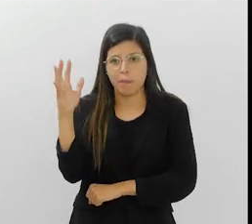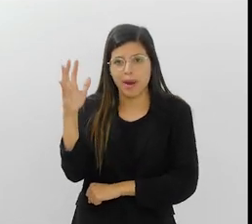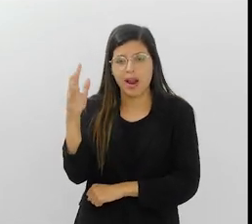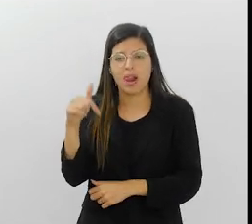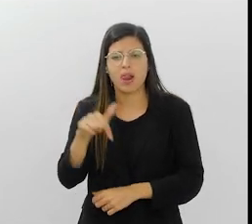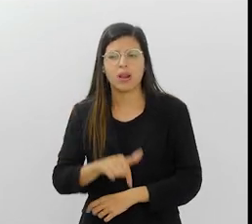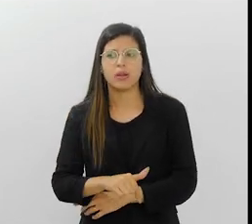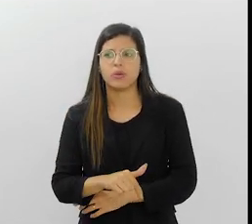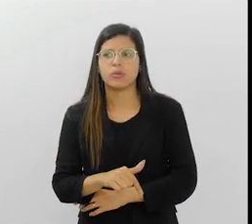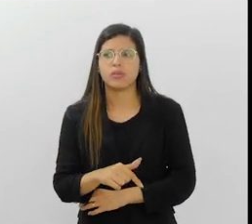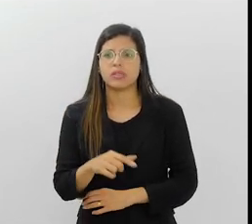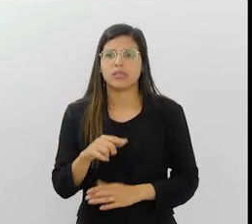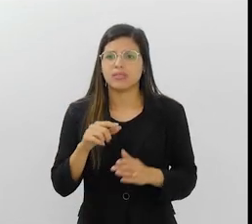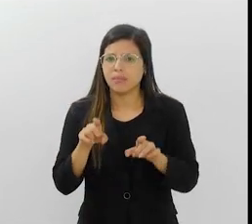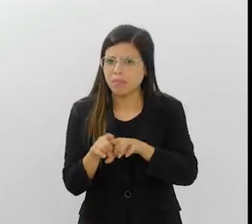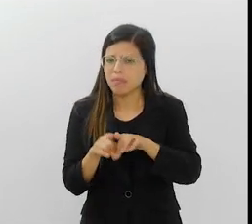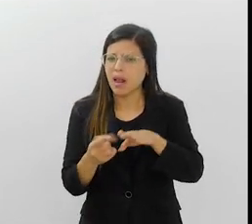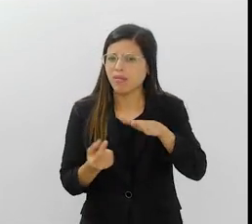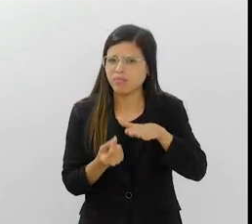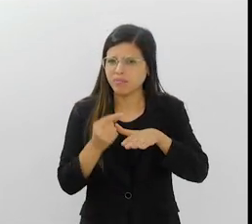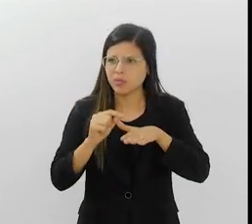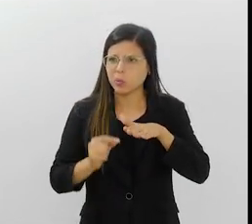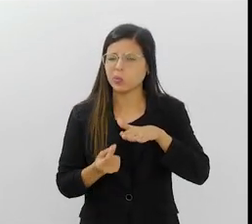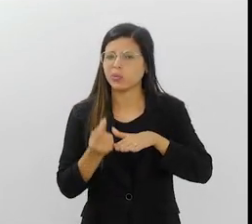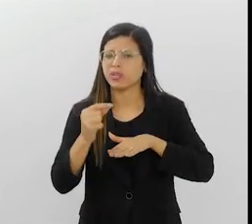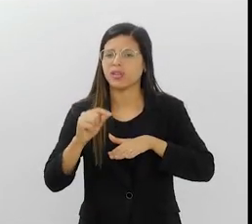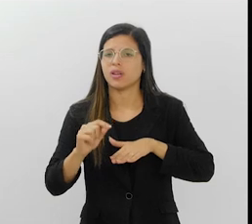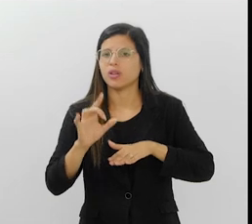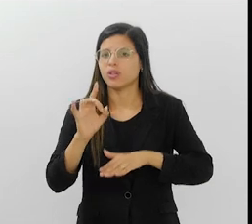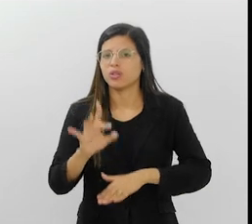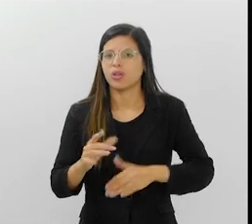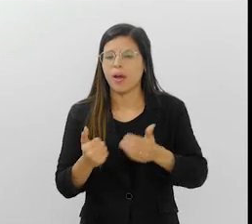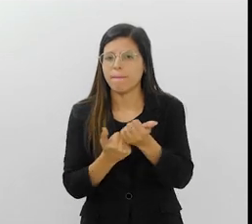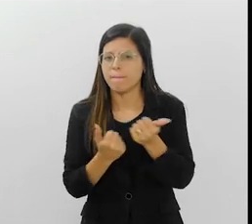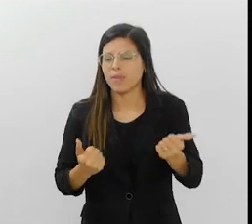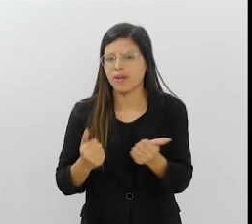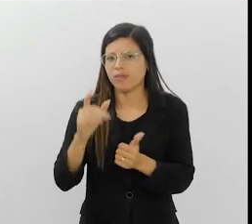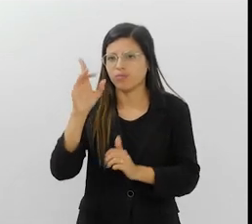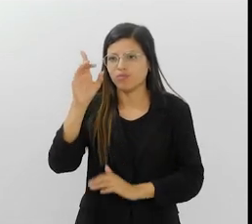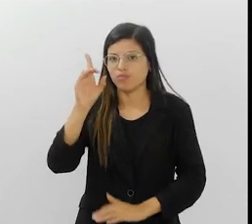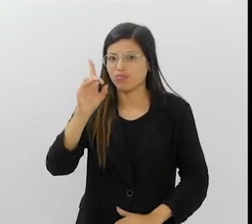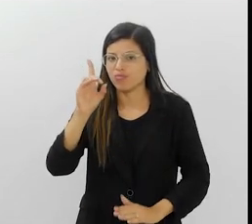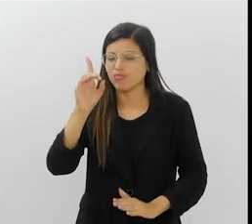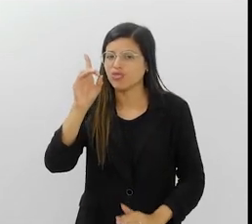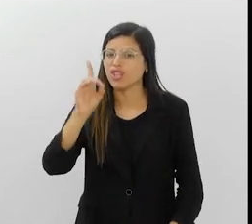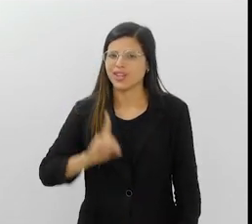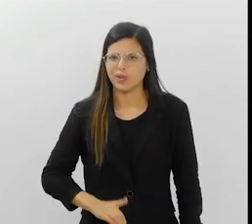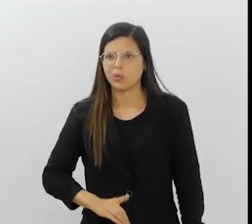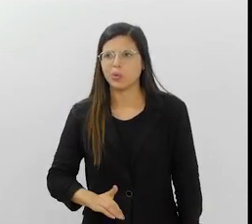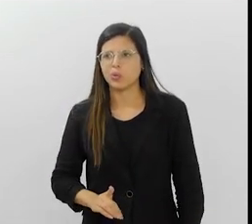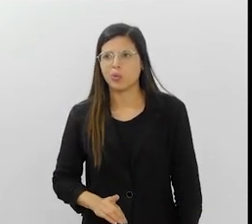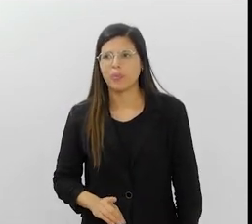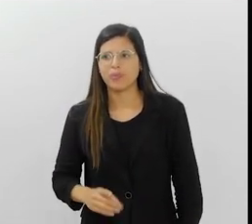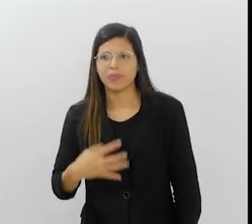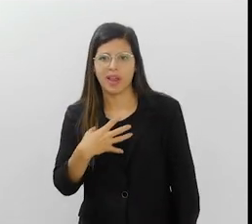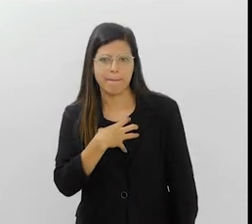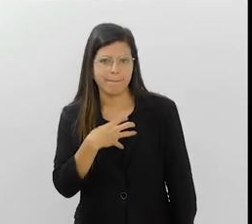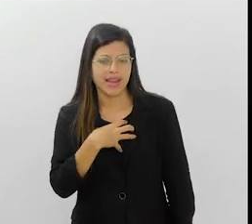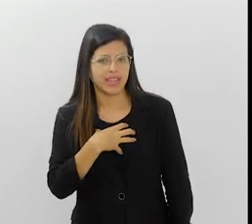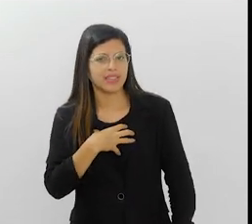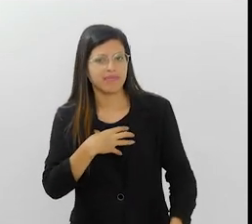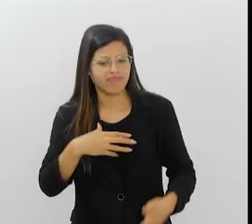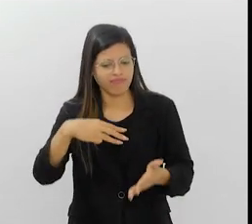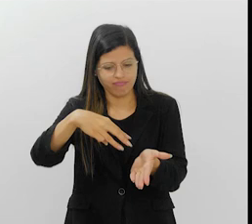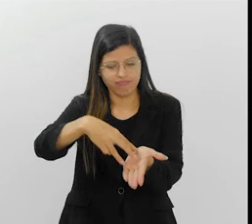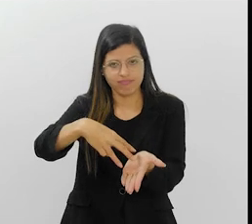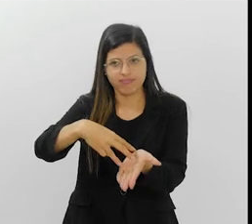aquela resistência, a própria costureira. Só que a minha apoiava era o diretor de carnaval, que era o Dejaí. E a baiana foi para a avenida